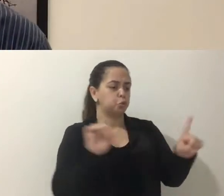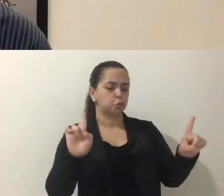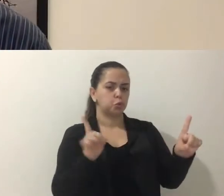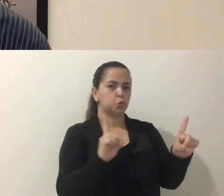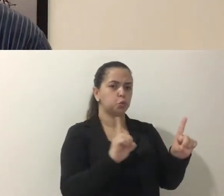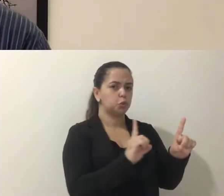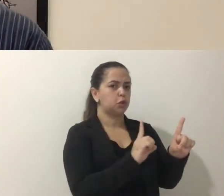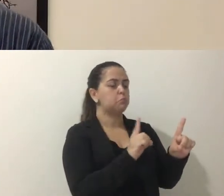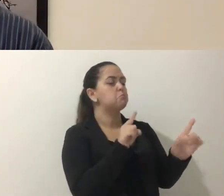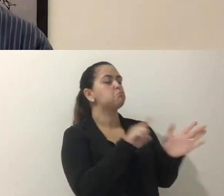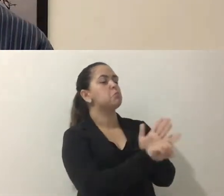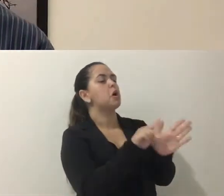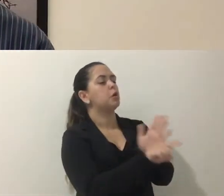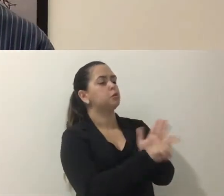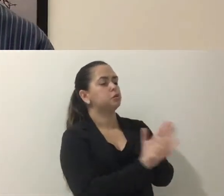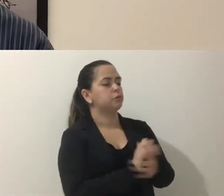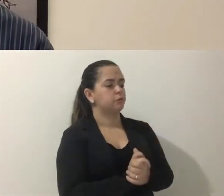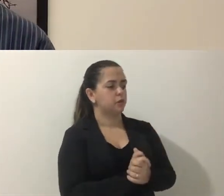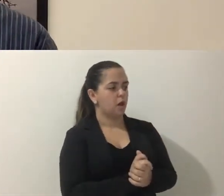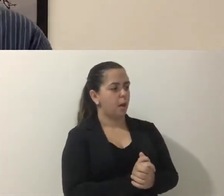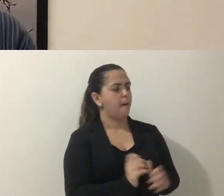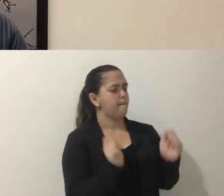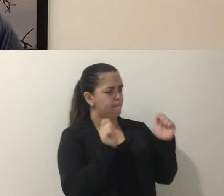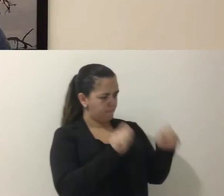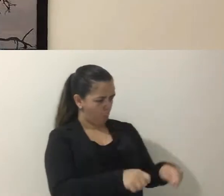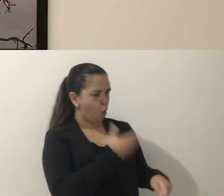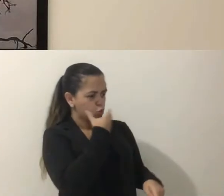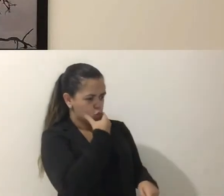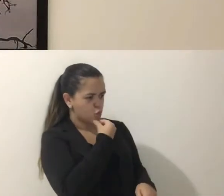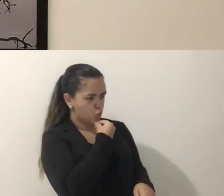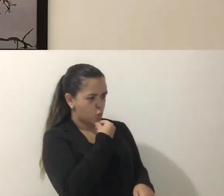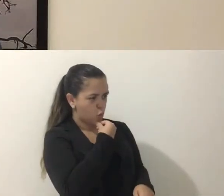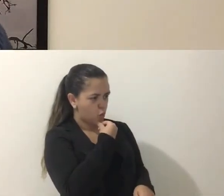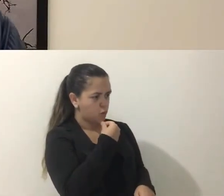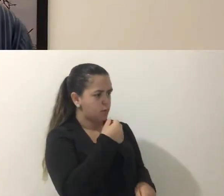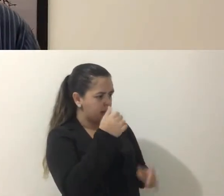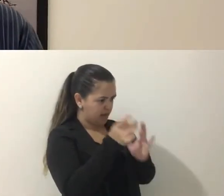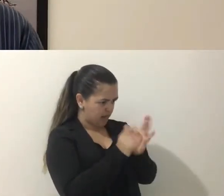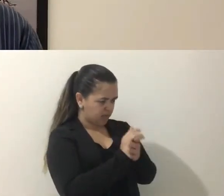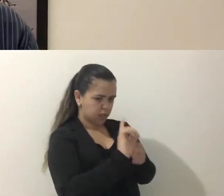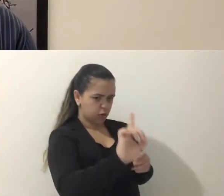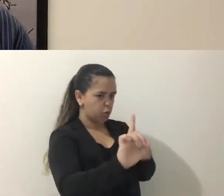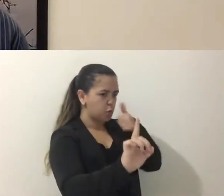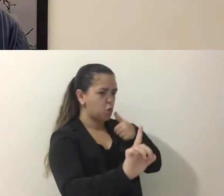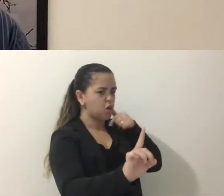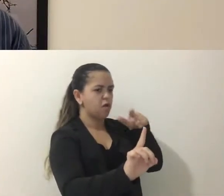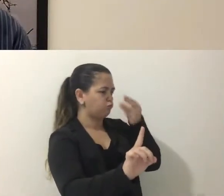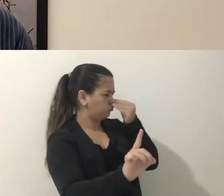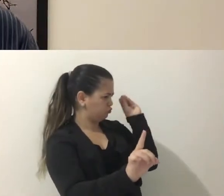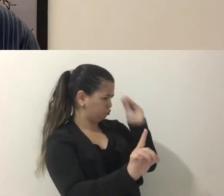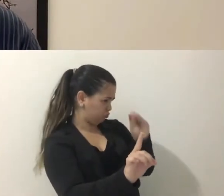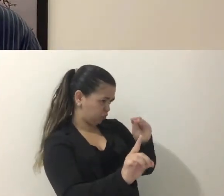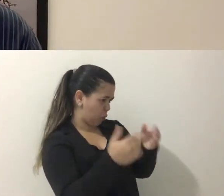testando, perguntaram: é lícito ao homem repudiar a sua mulher por qualquer